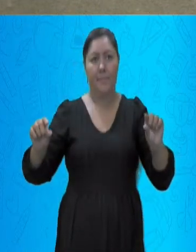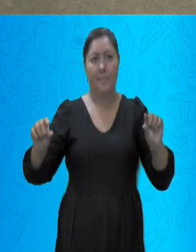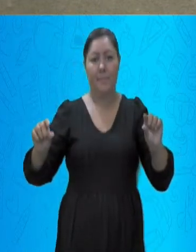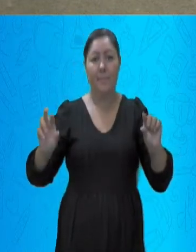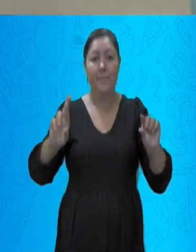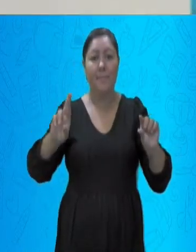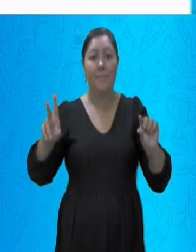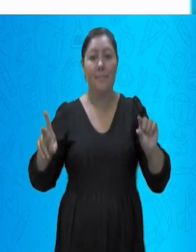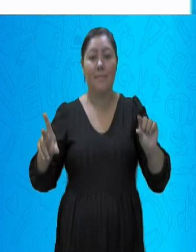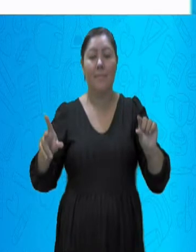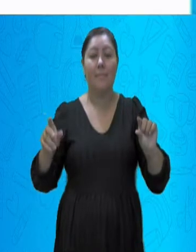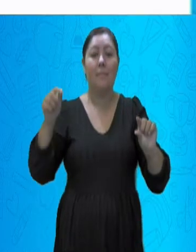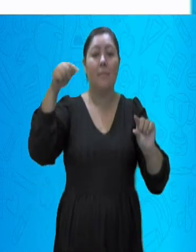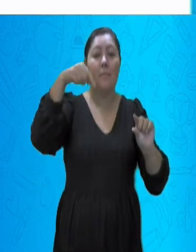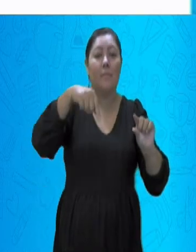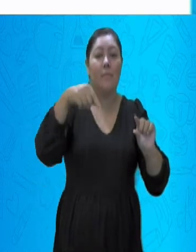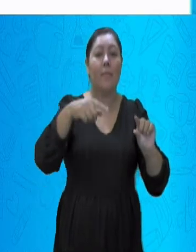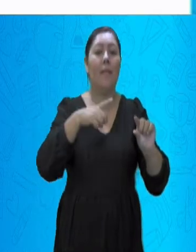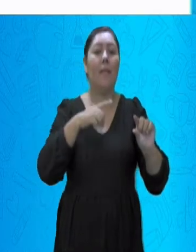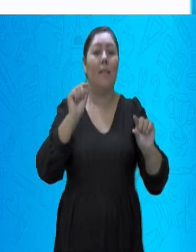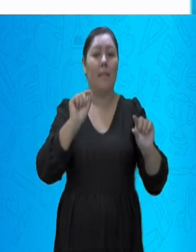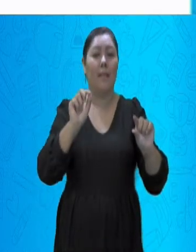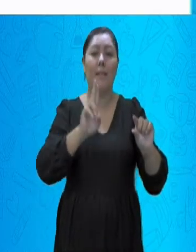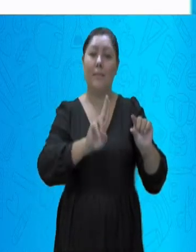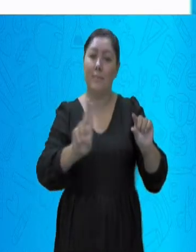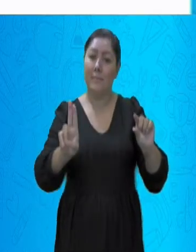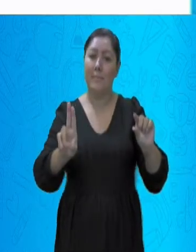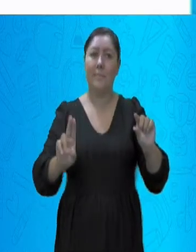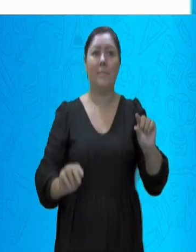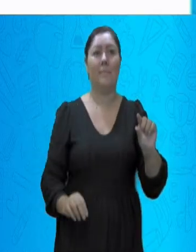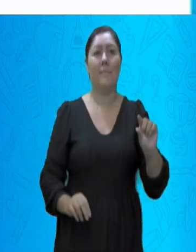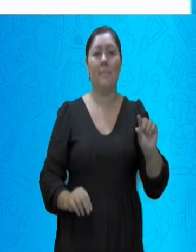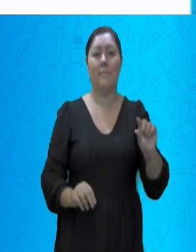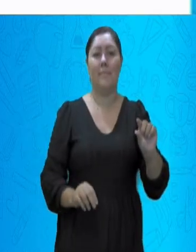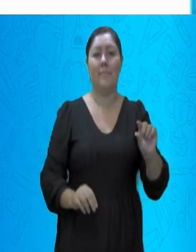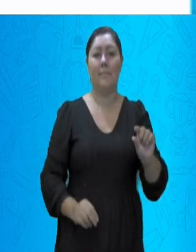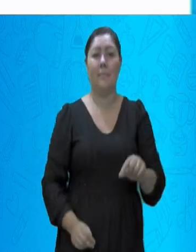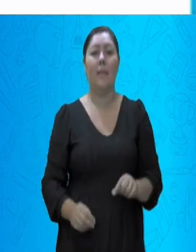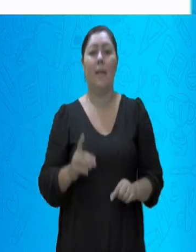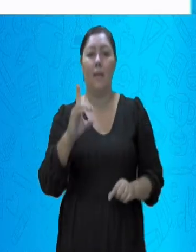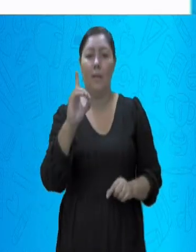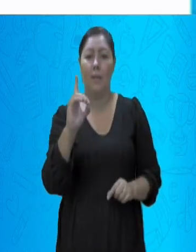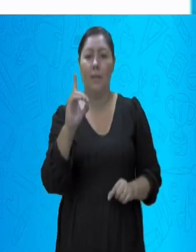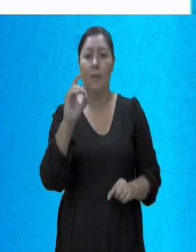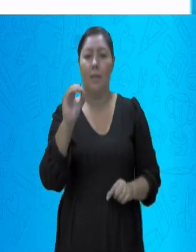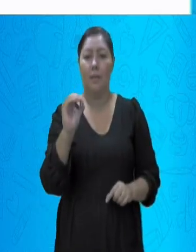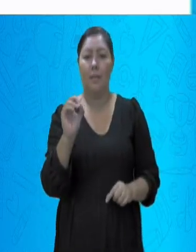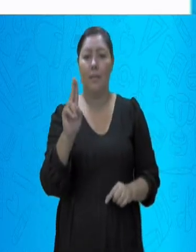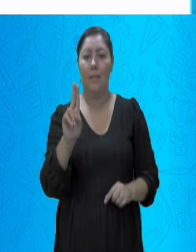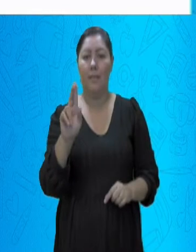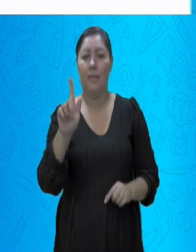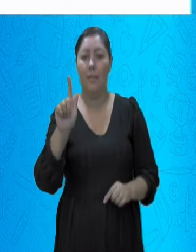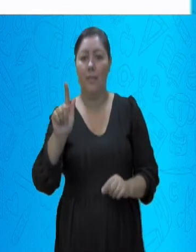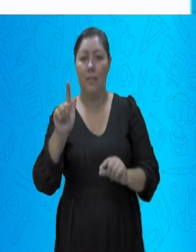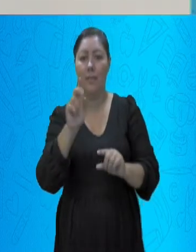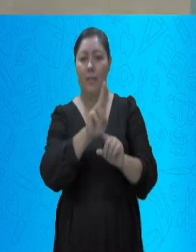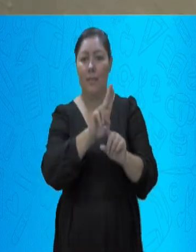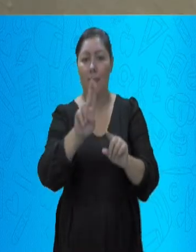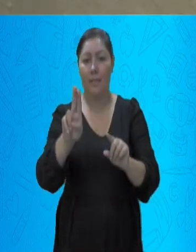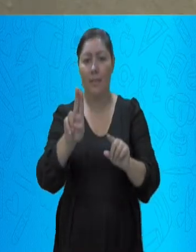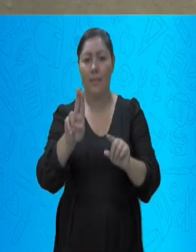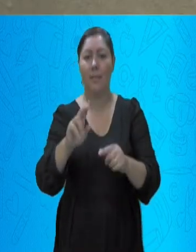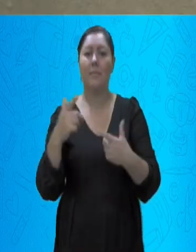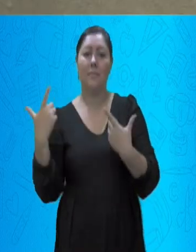o nome do cachorro. O dog é engraçado. Se eu usei o nome do cachorro, ele passa a ser um